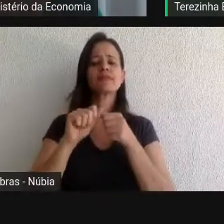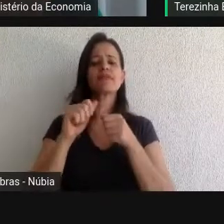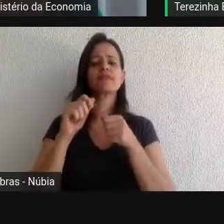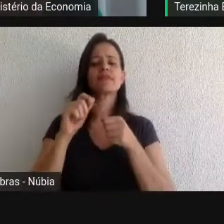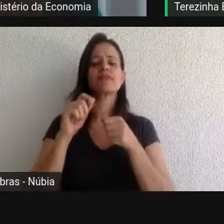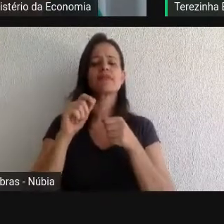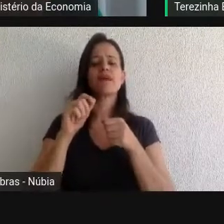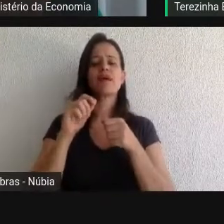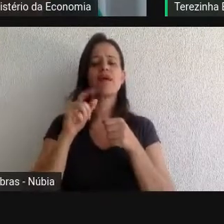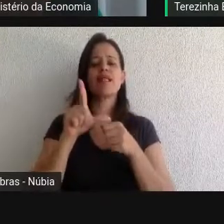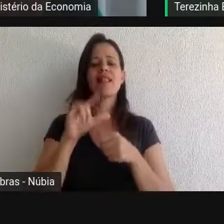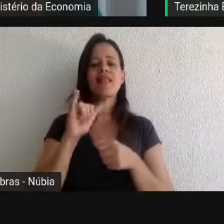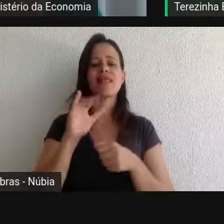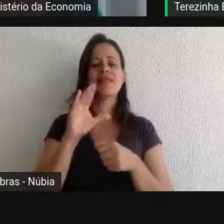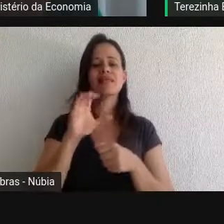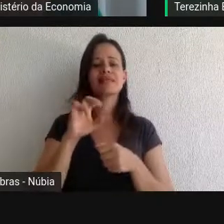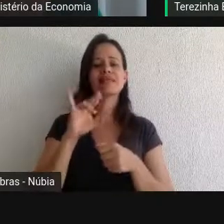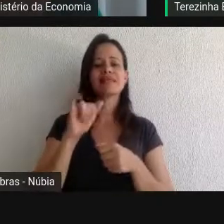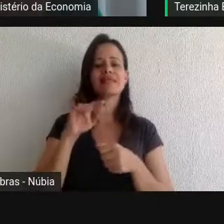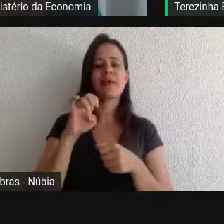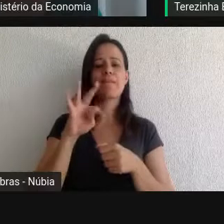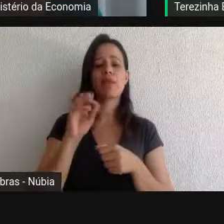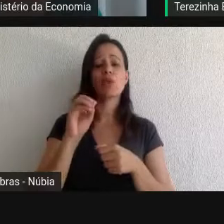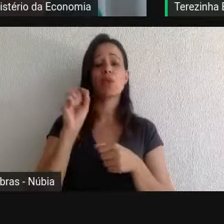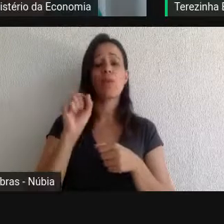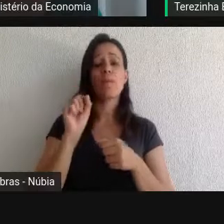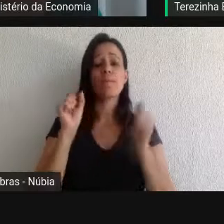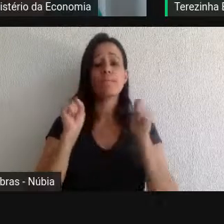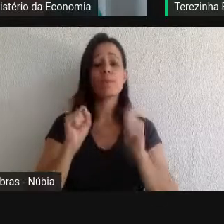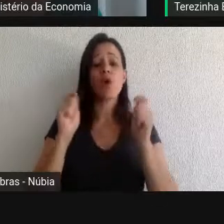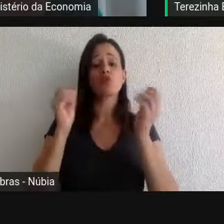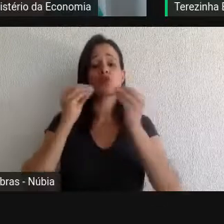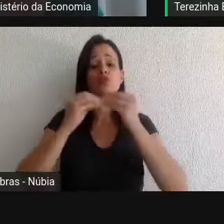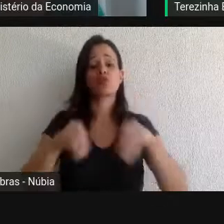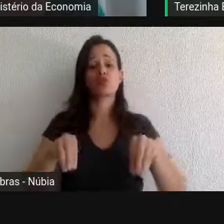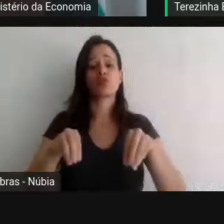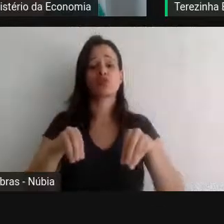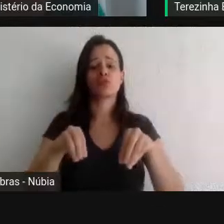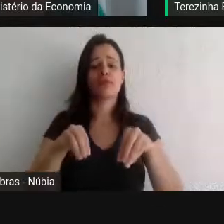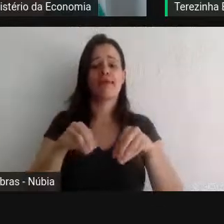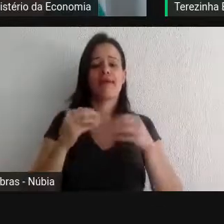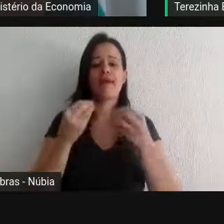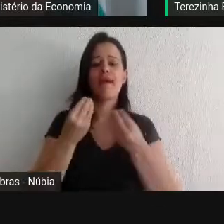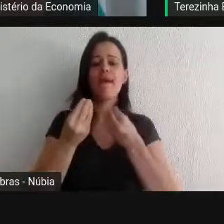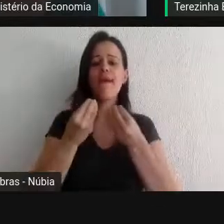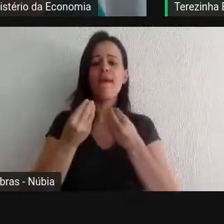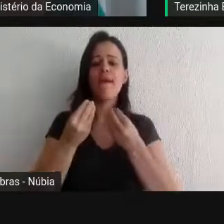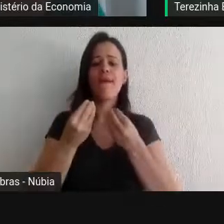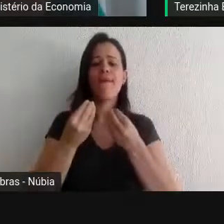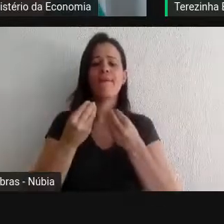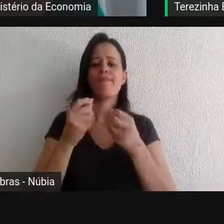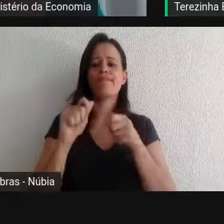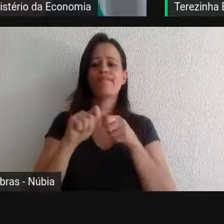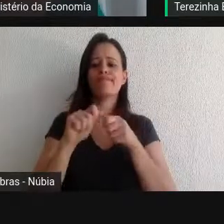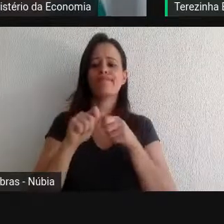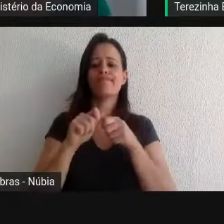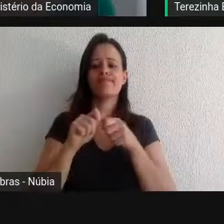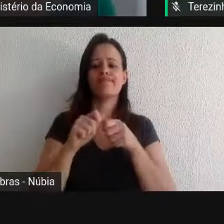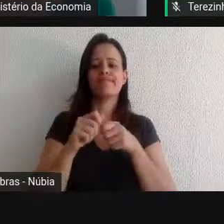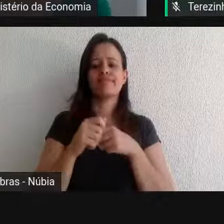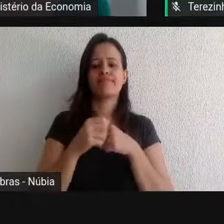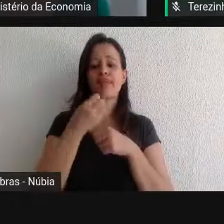licenciamentos pode ser prejudicada por pressões políticas? Boa pergunta, viu, Flávia?